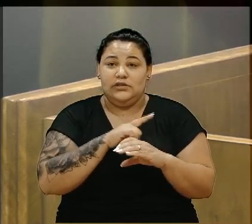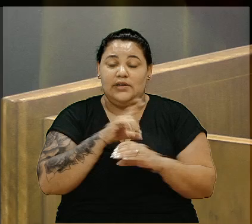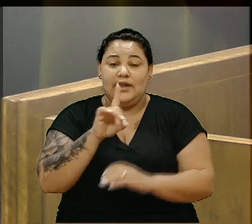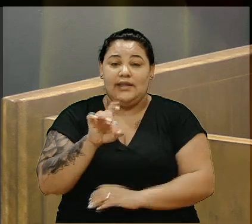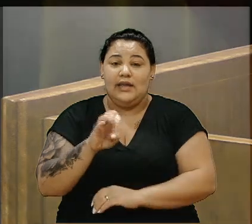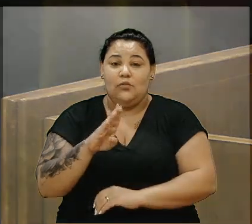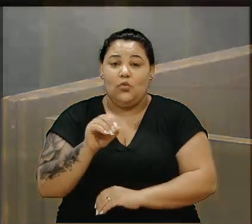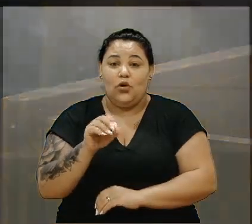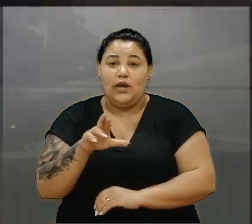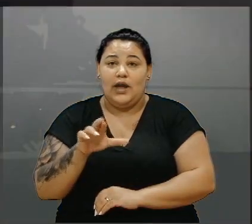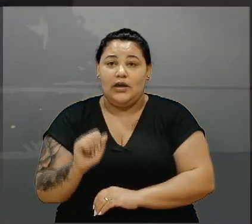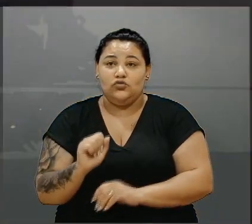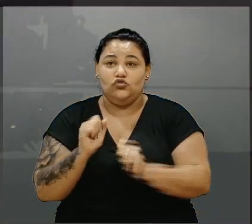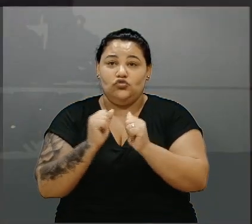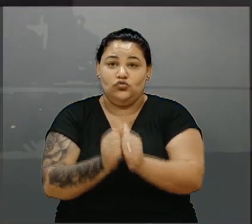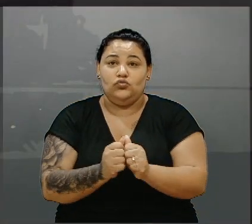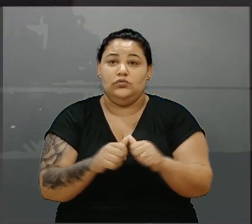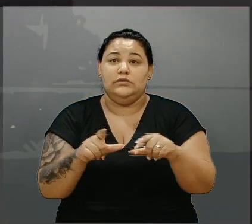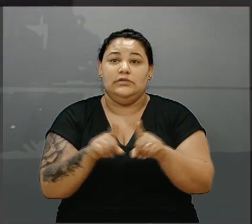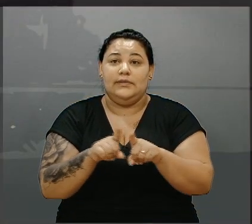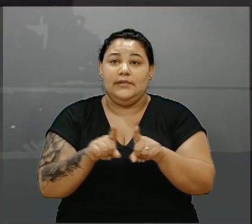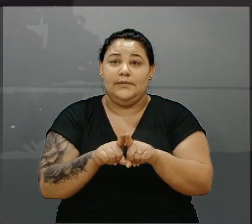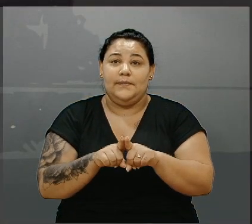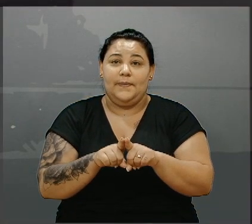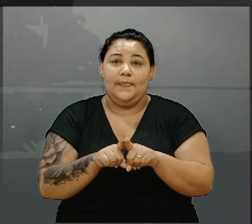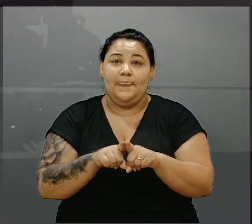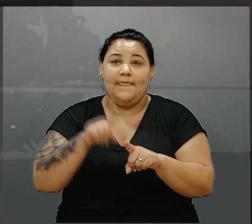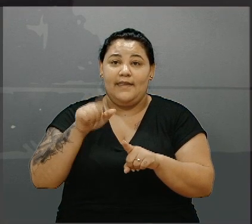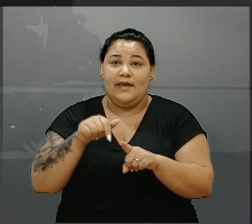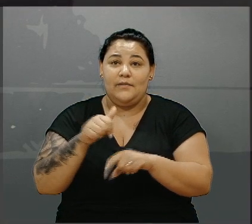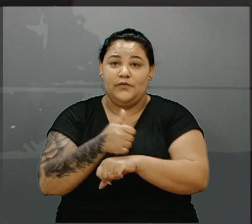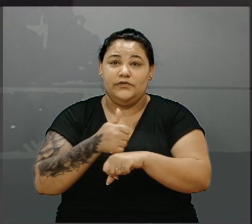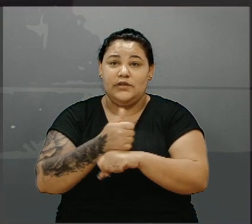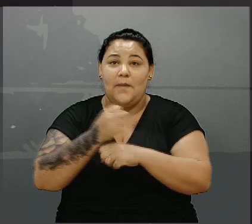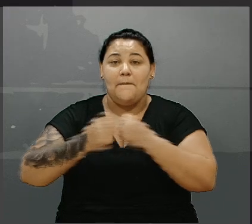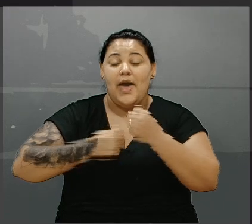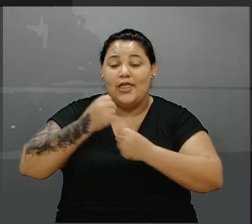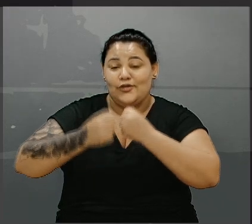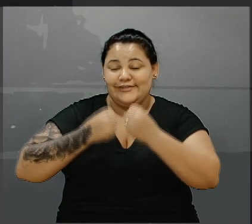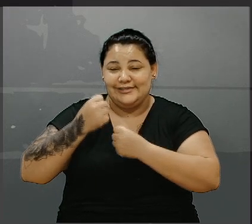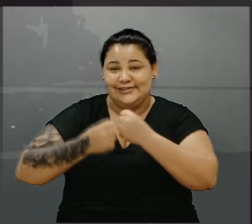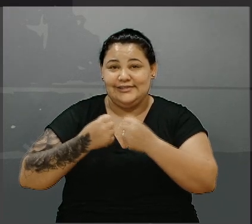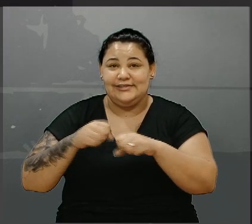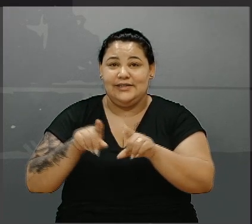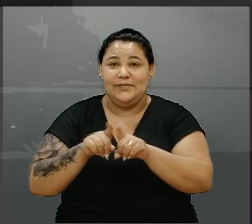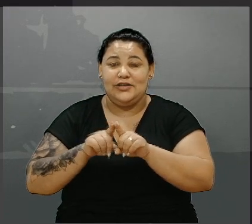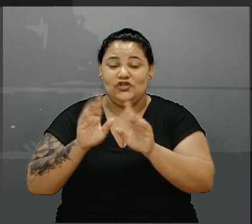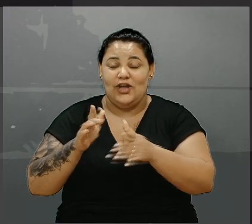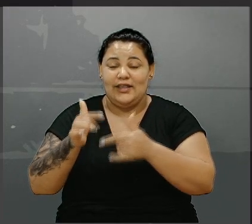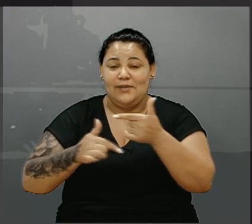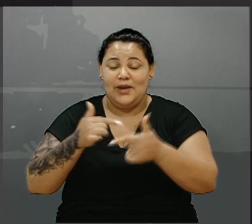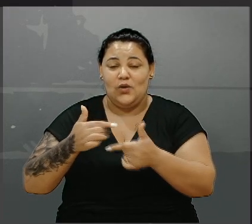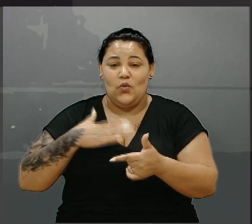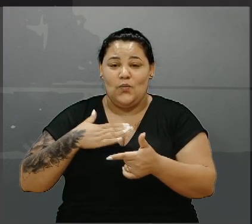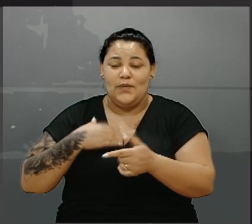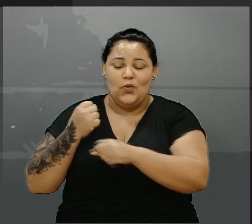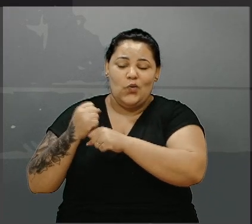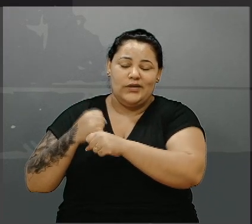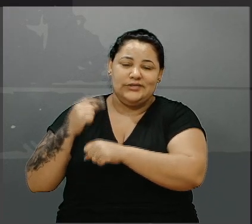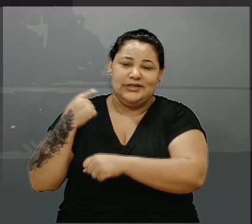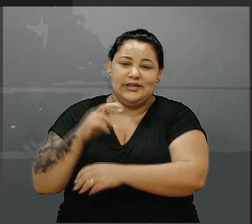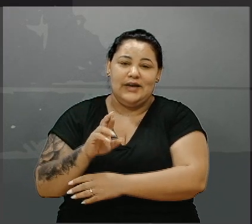ali. A Débora, que é, aliás, né, maratonista, foi minha colega, trabalhava comigo lá atrás no Grupo RBS, tem feito um trabalho incrível